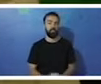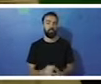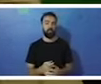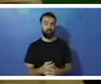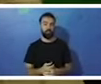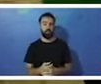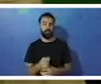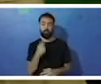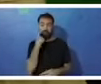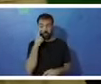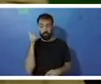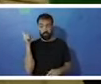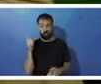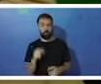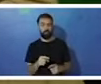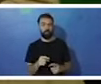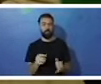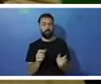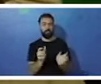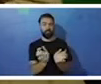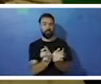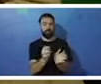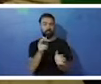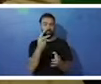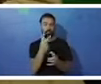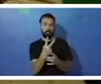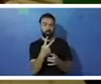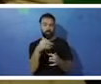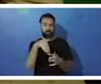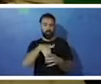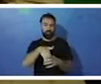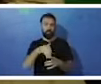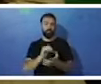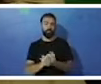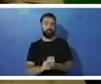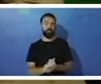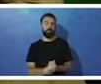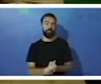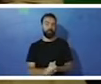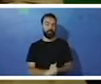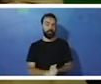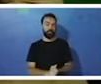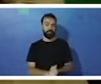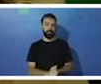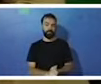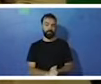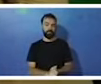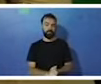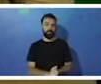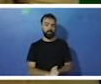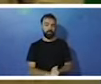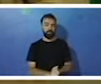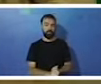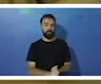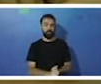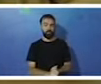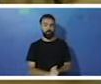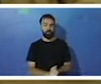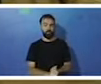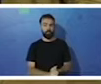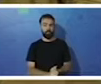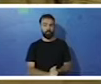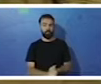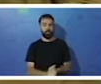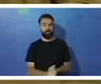aqui, ó, grupos de 2. Então, eu vou utilizar a tabuada do 2, tá? E vou procurar um